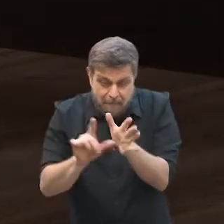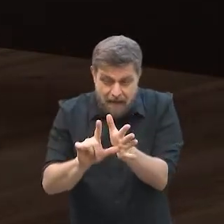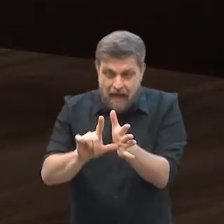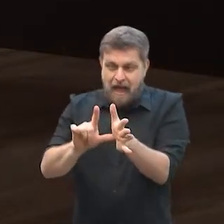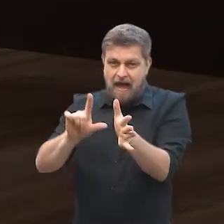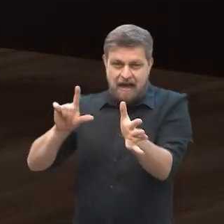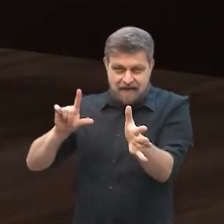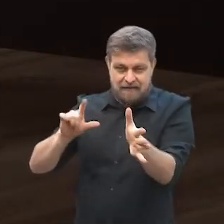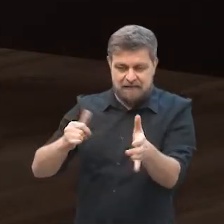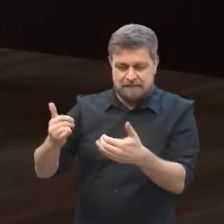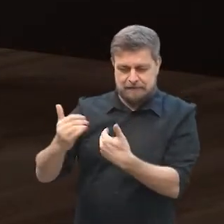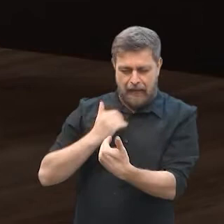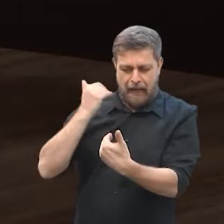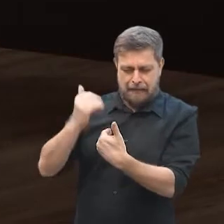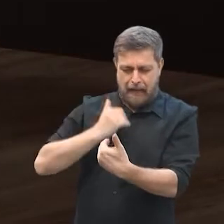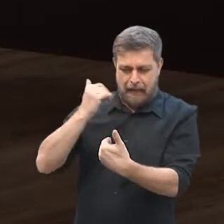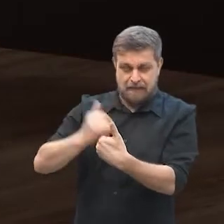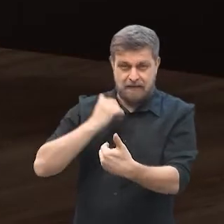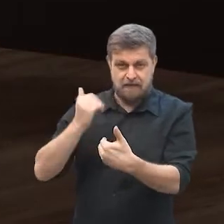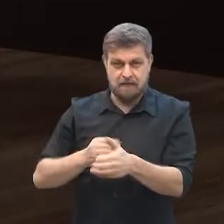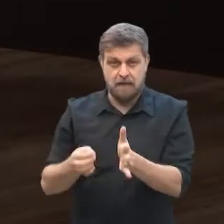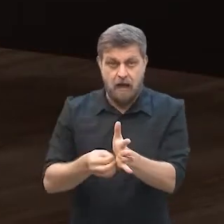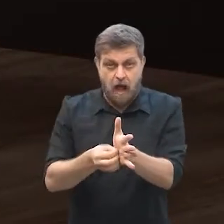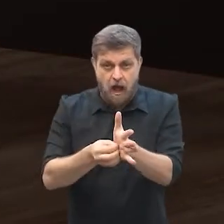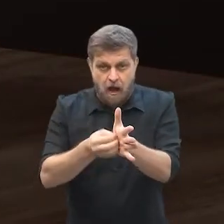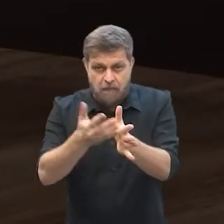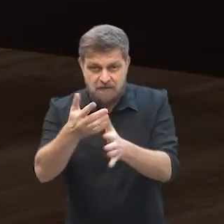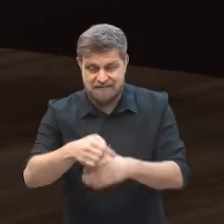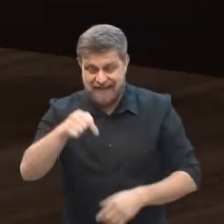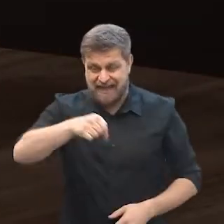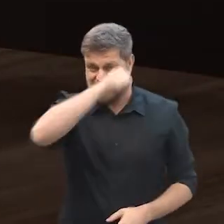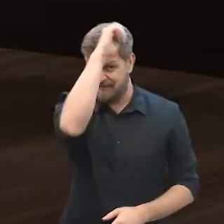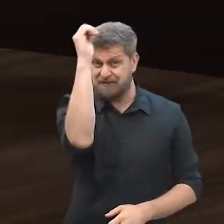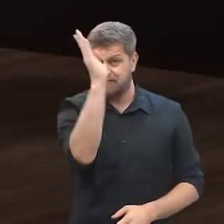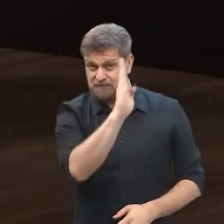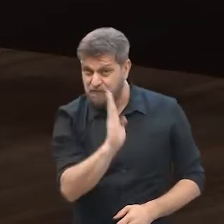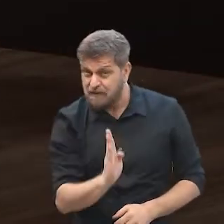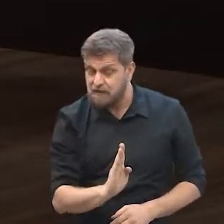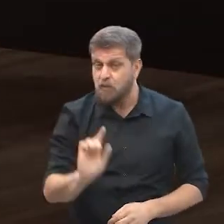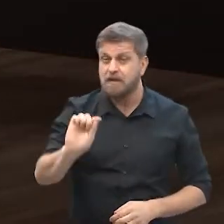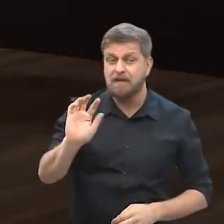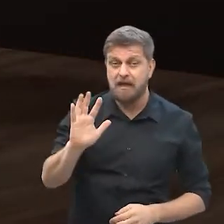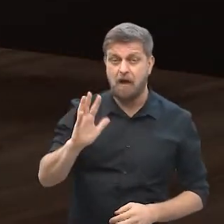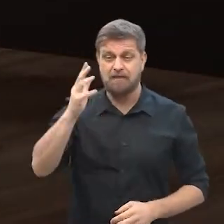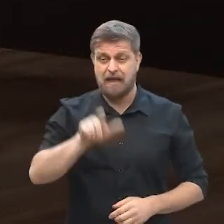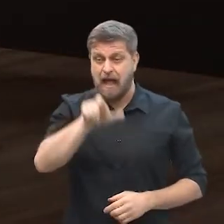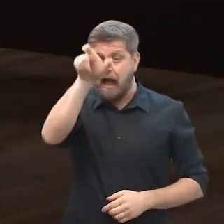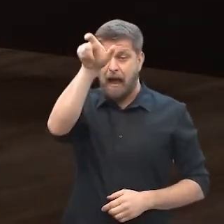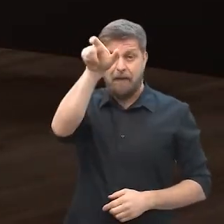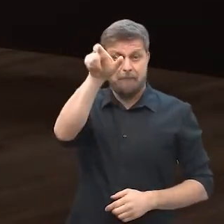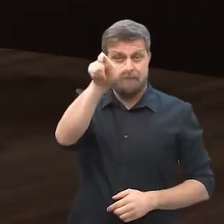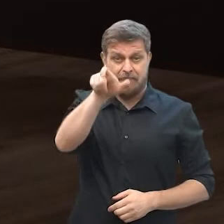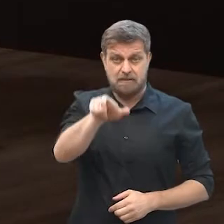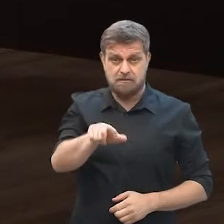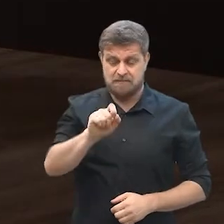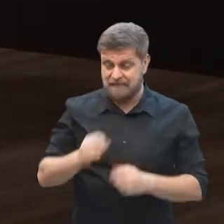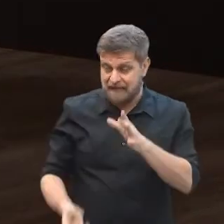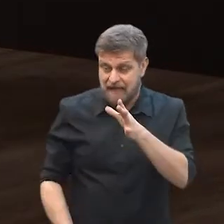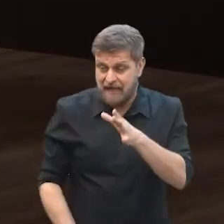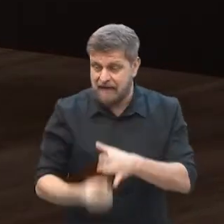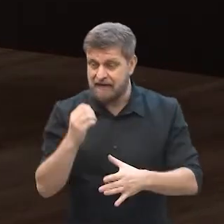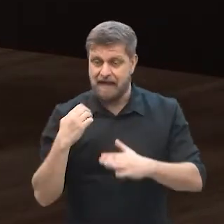uma série de coisas, e muitas vezes a gente tem aqui no Brasil principalmente a pessoa que empreende